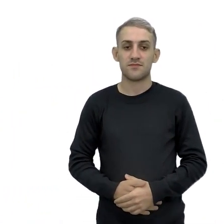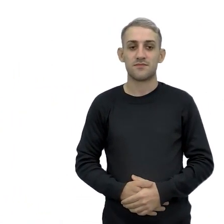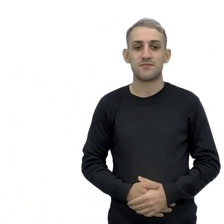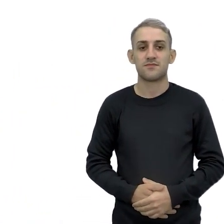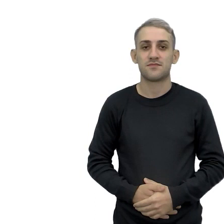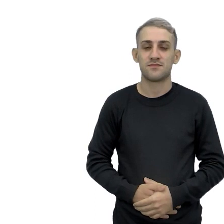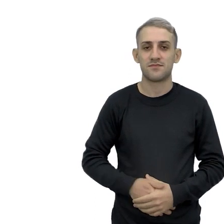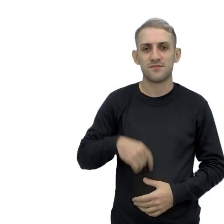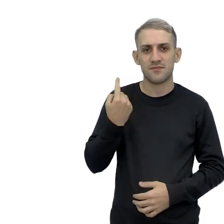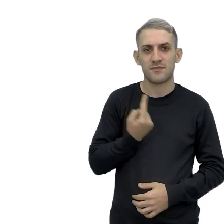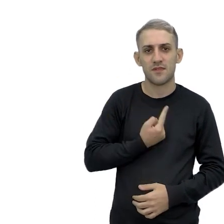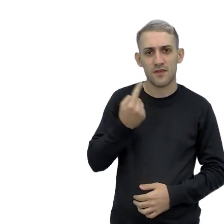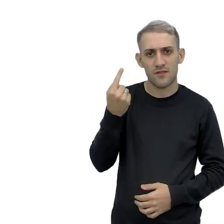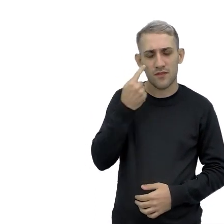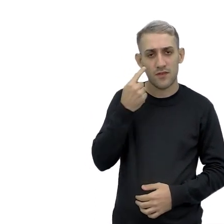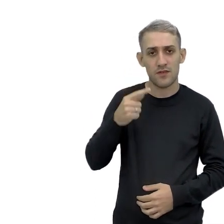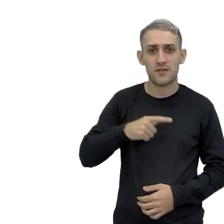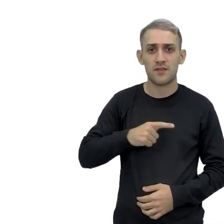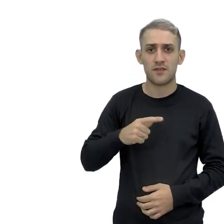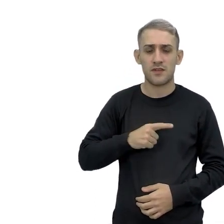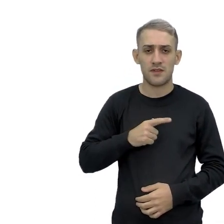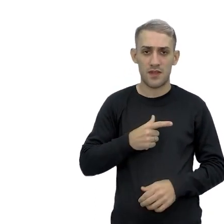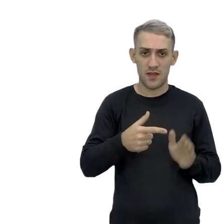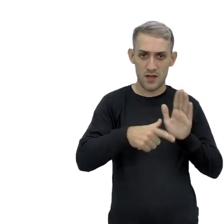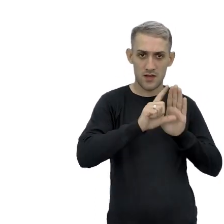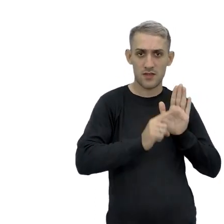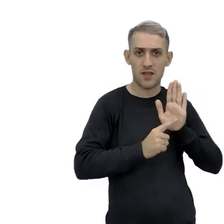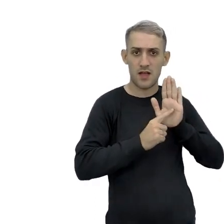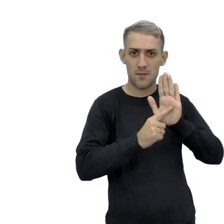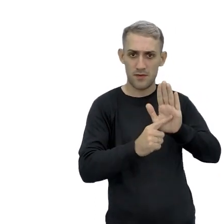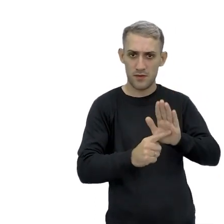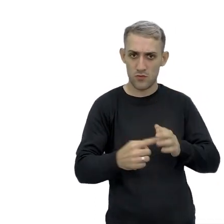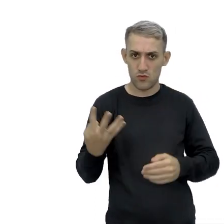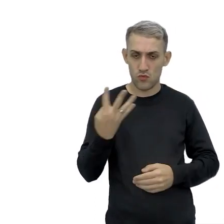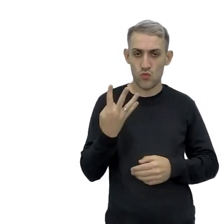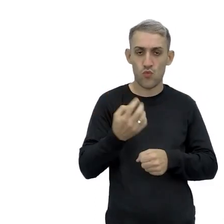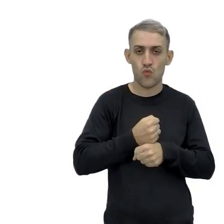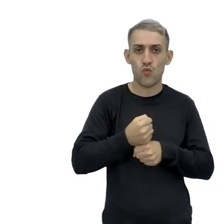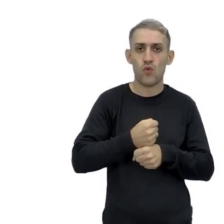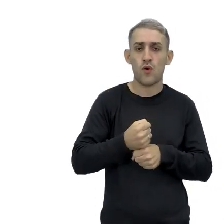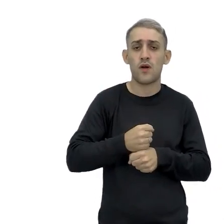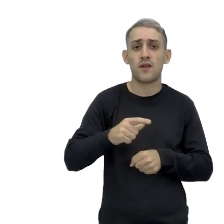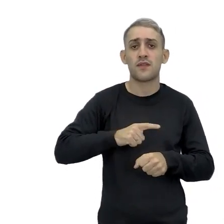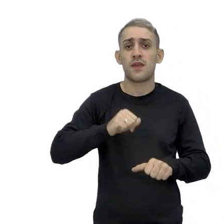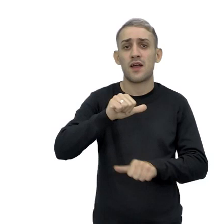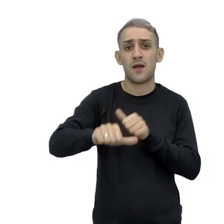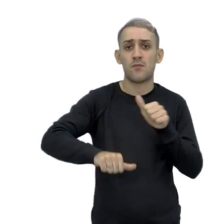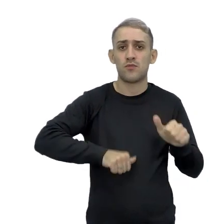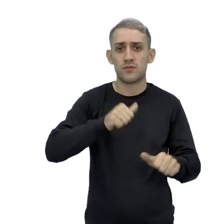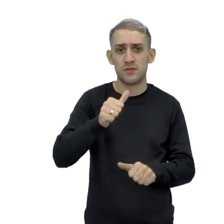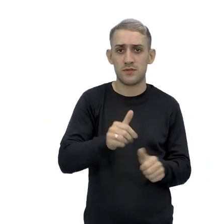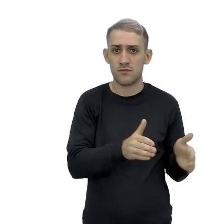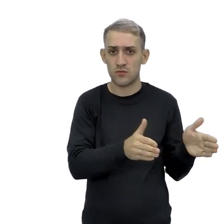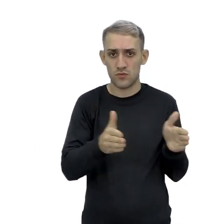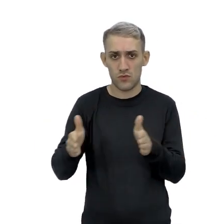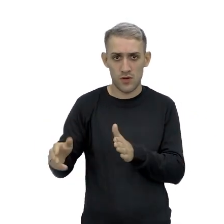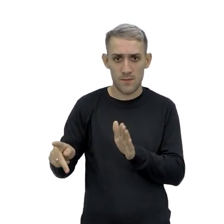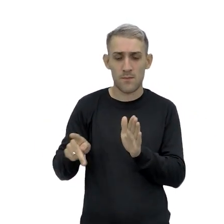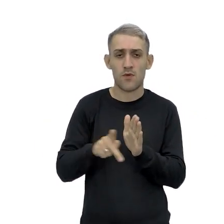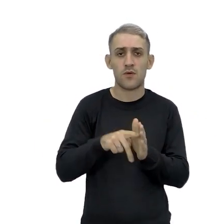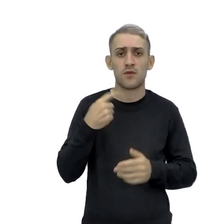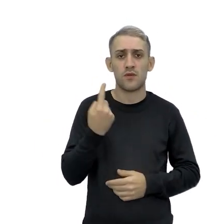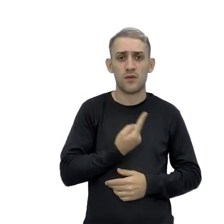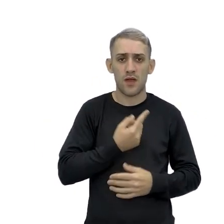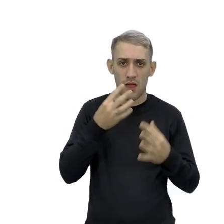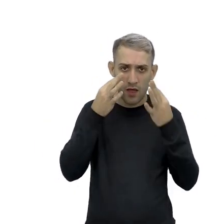Como nós vimos, nas situações apresentadas no quarto ano, a mudança do lugar da incógnita, observada